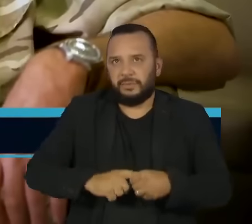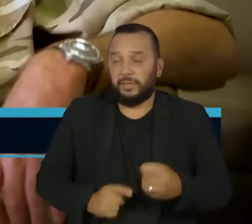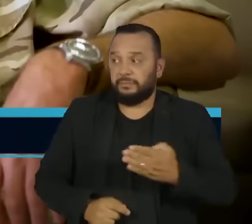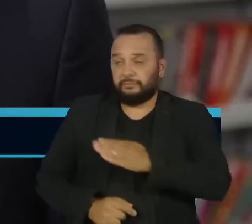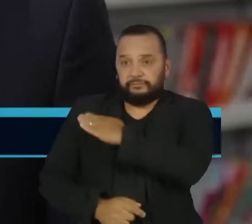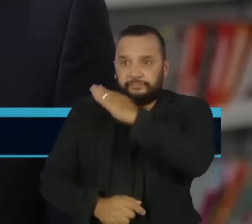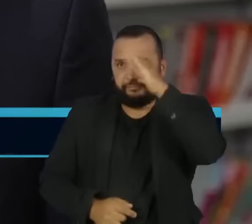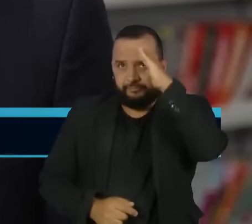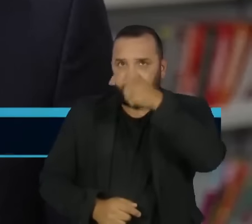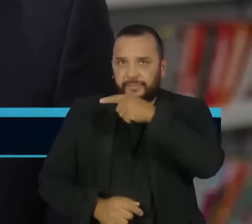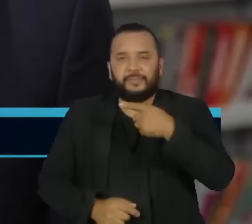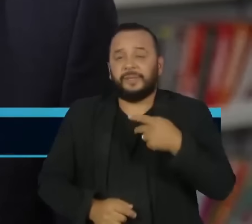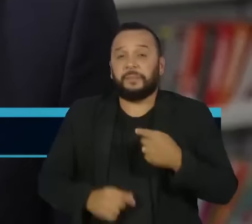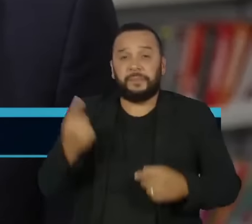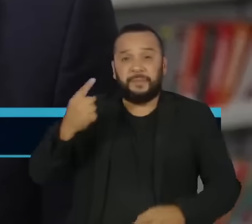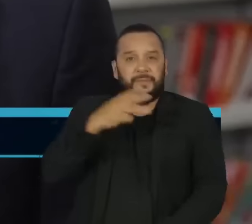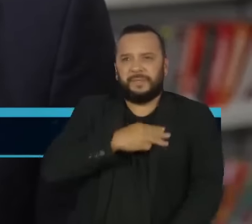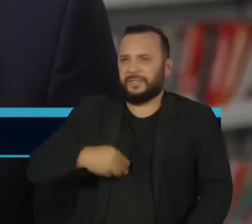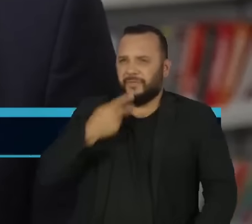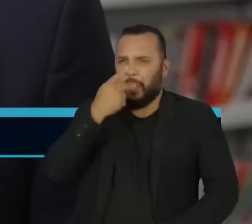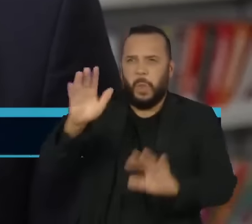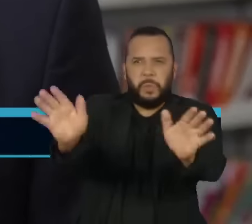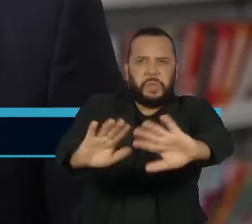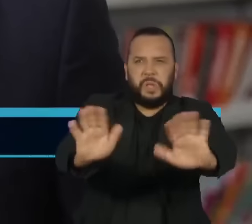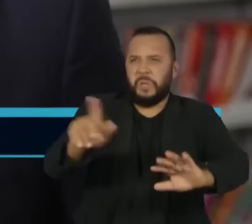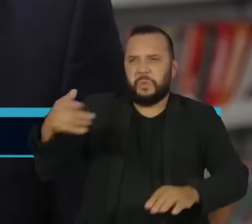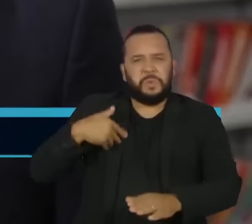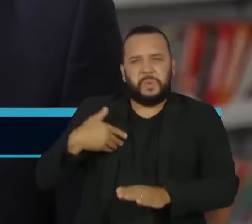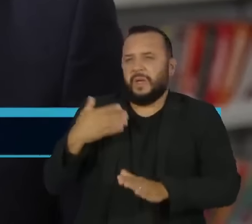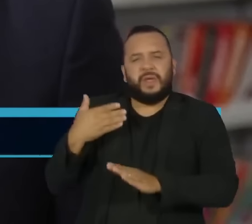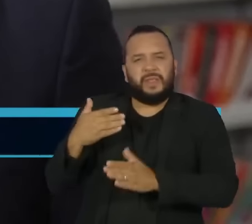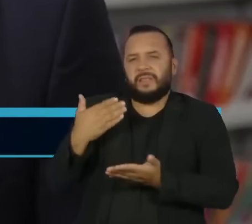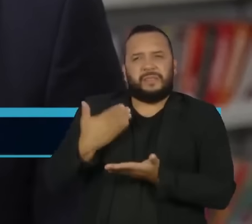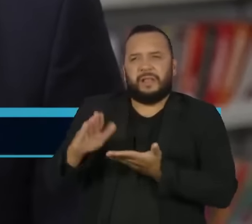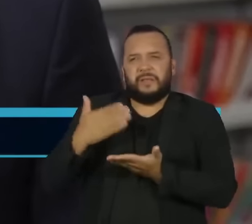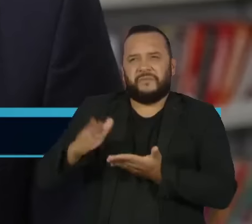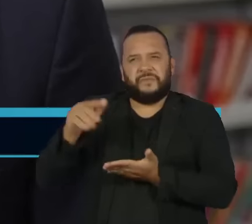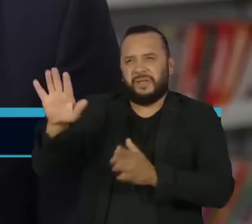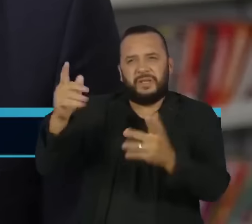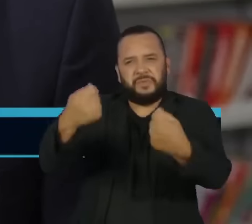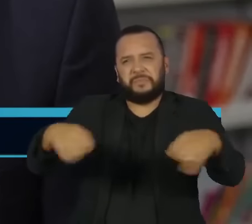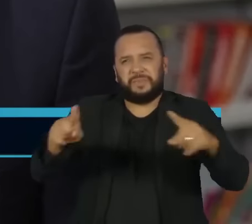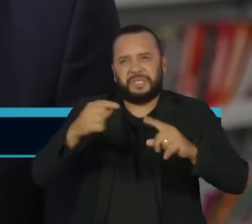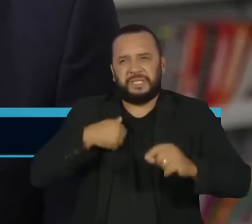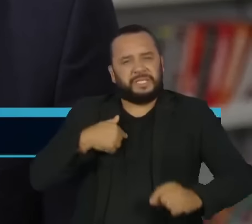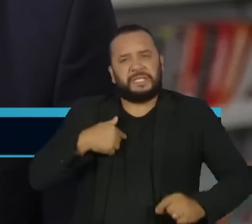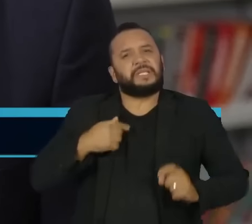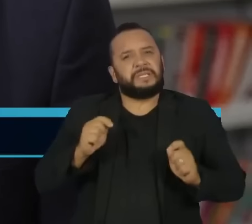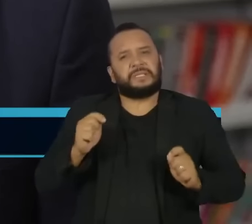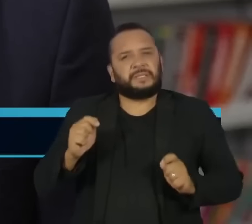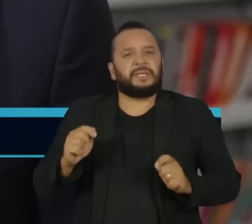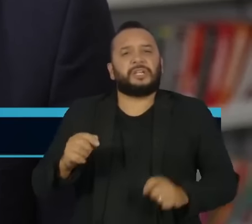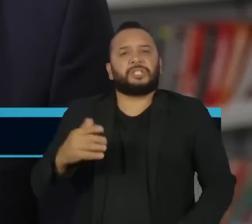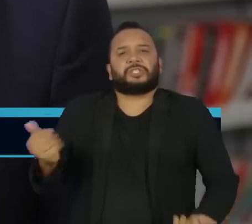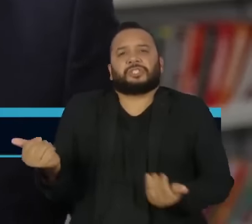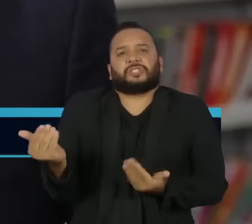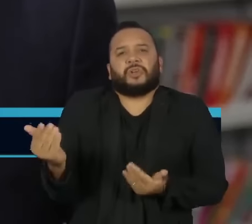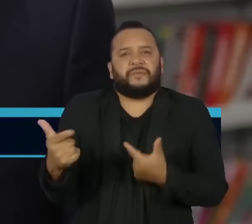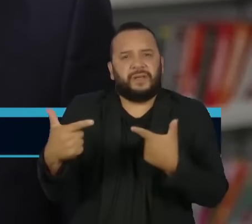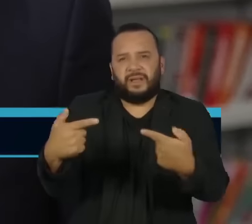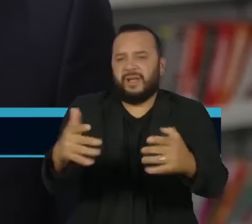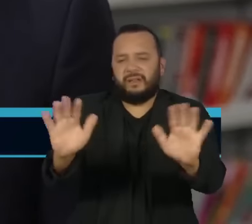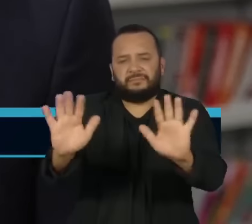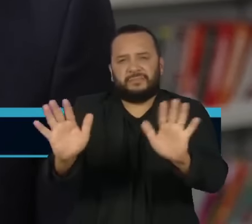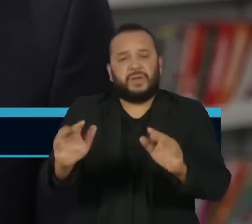imediatamente negada pelo primeiro-ministro Rishi Sunak, para quem o alistamento não está em pauta, e falar de guerra com a